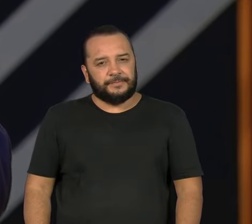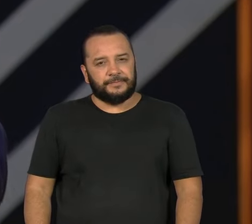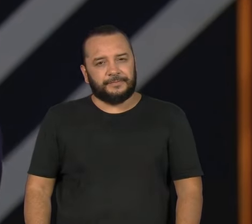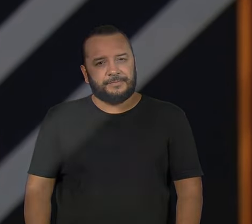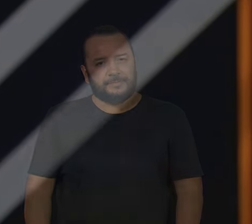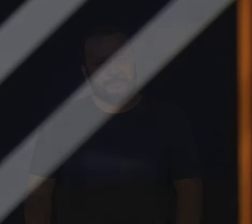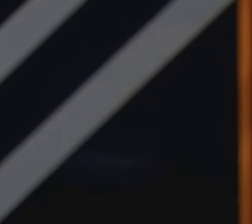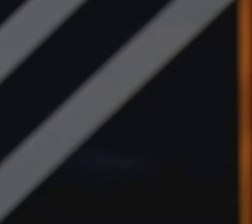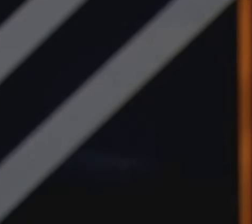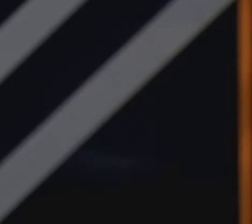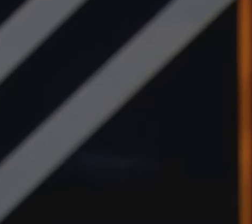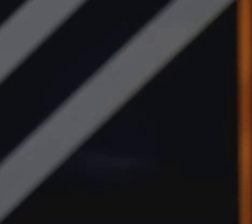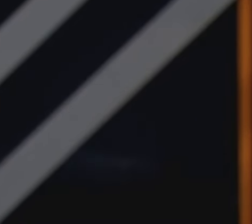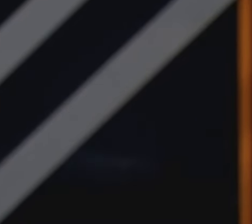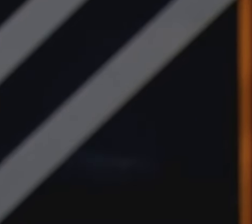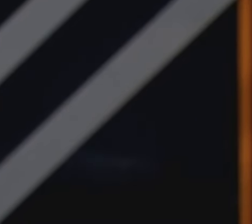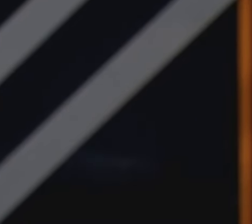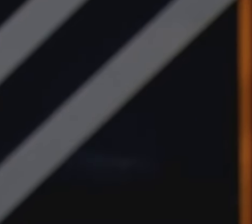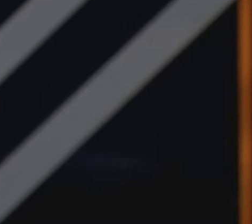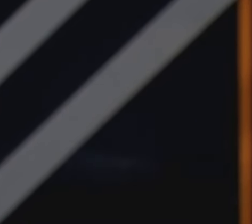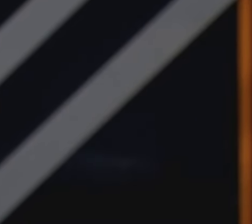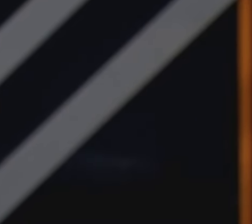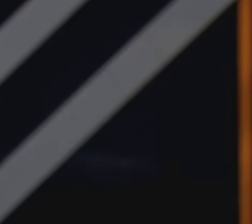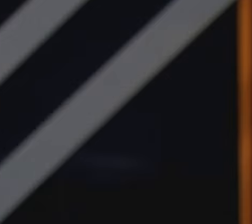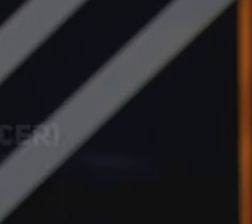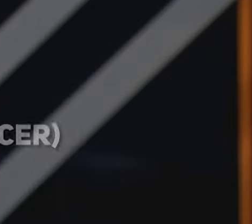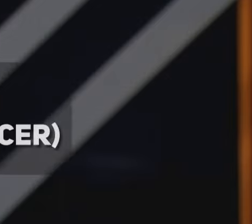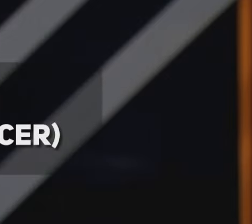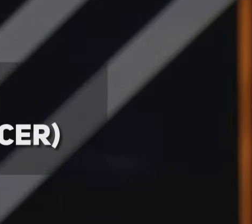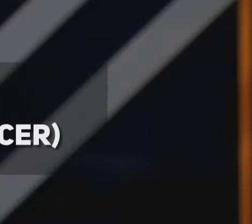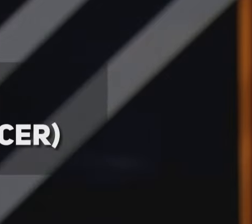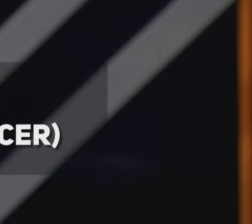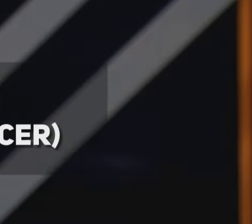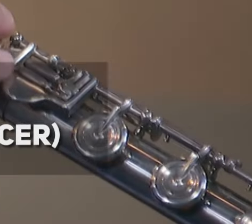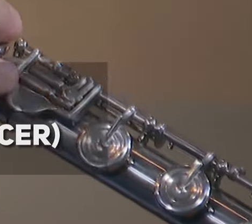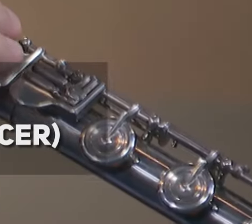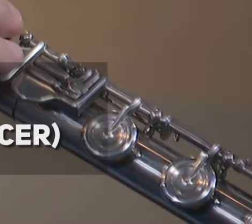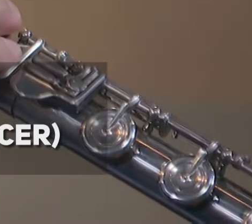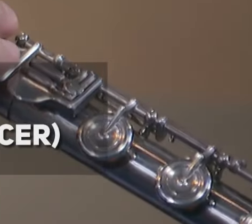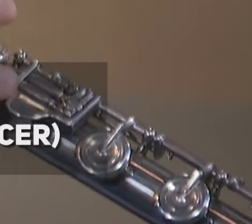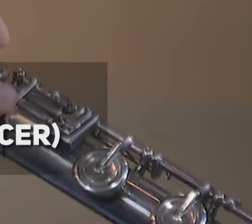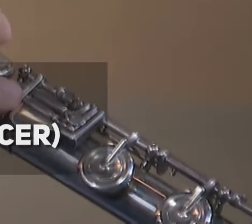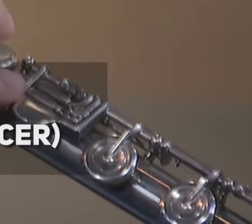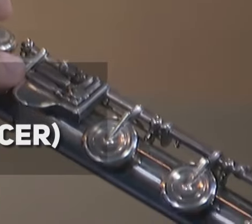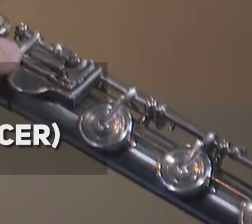E